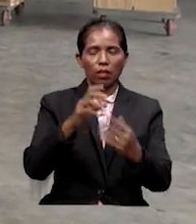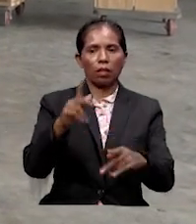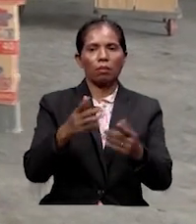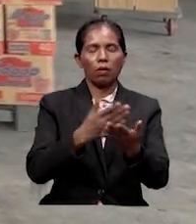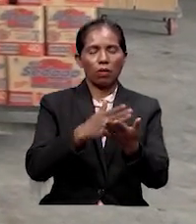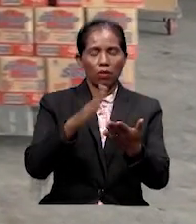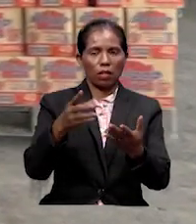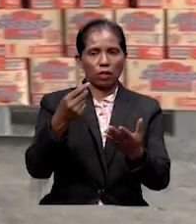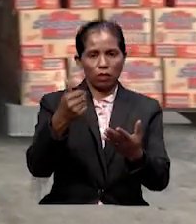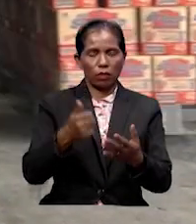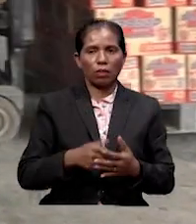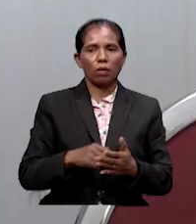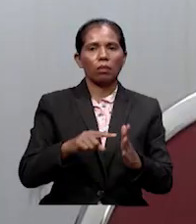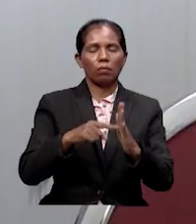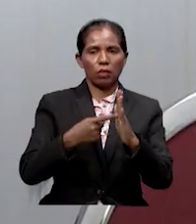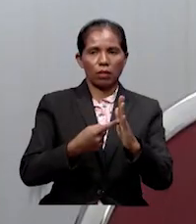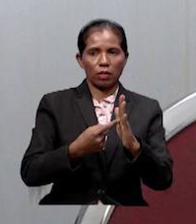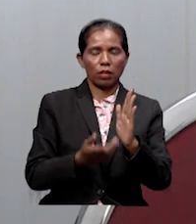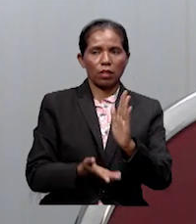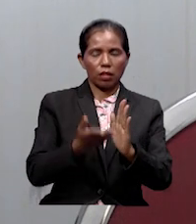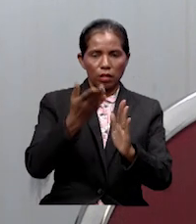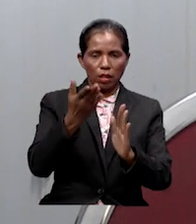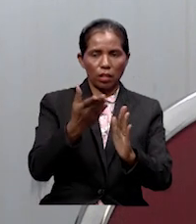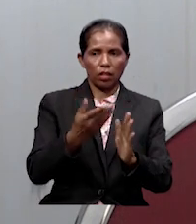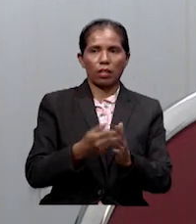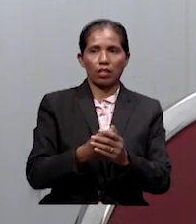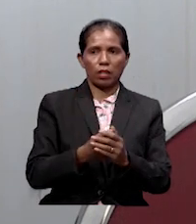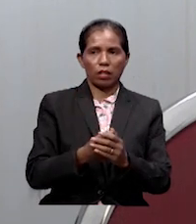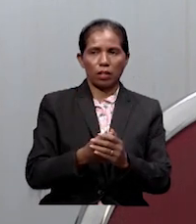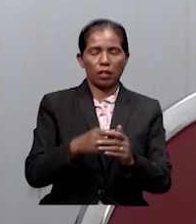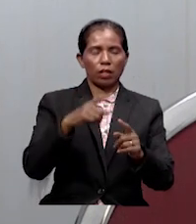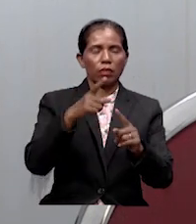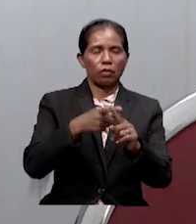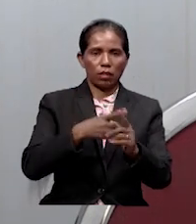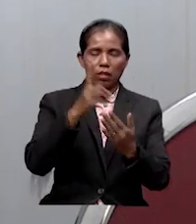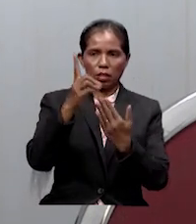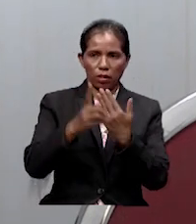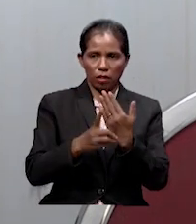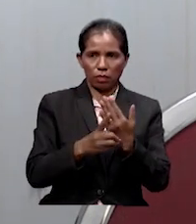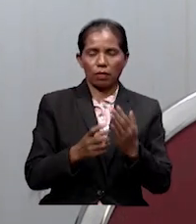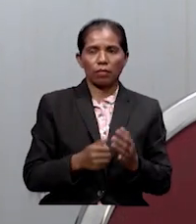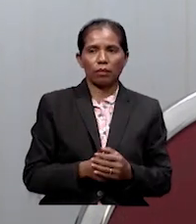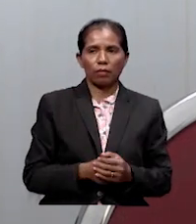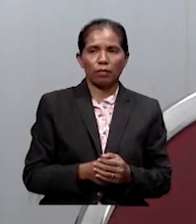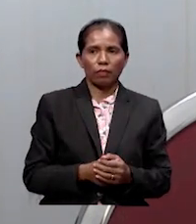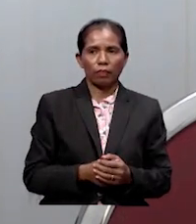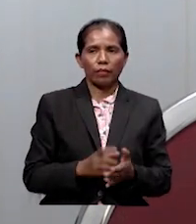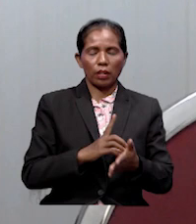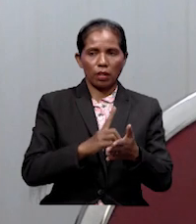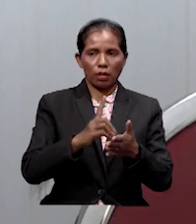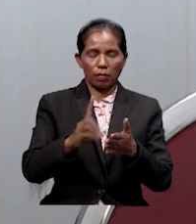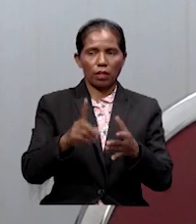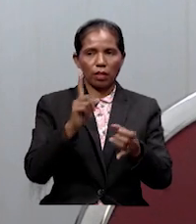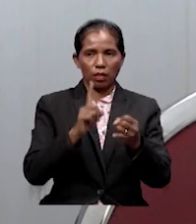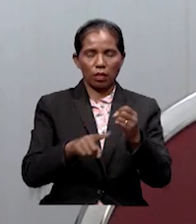tuang los. Foing hahu sai tuang iha findu Desember. Findu Desember semana terakhir